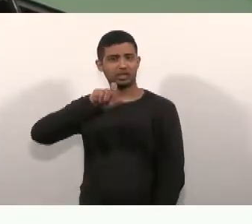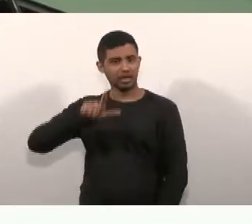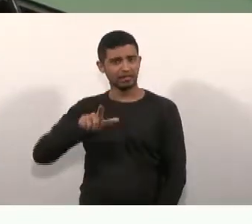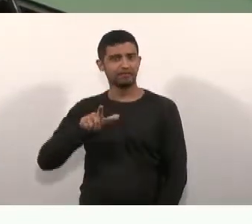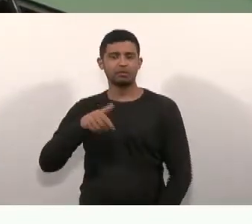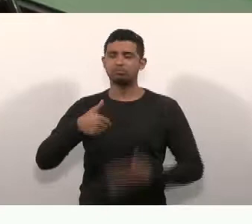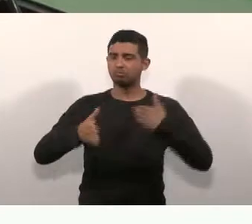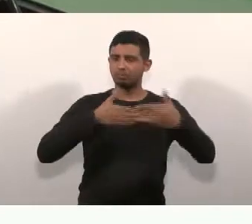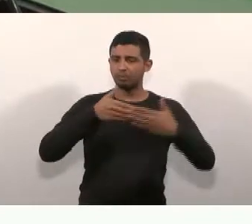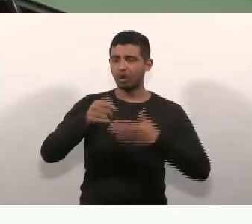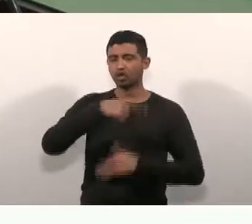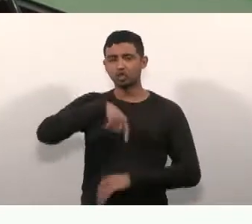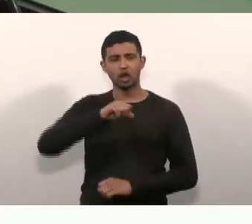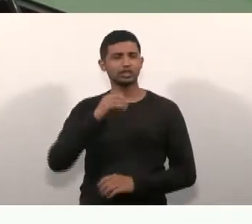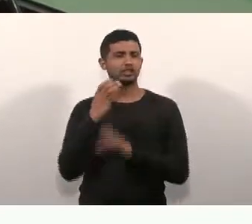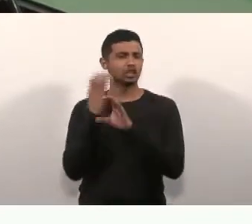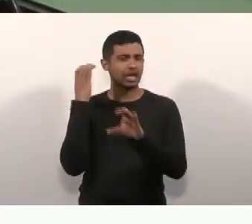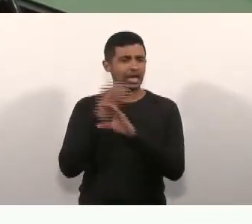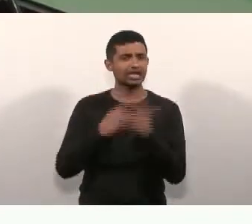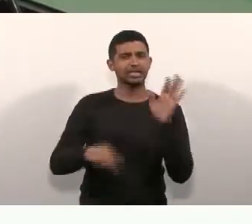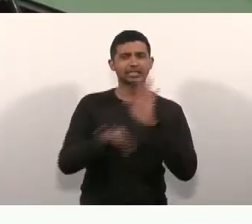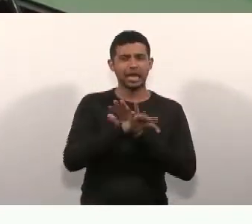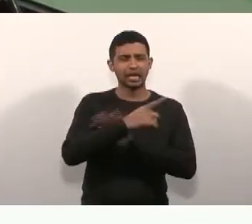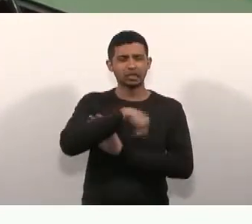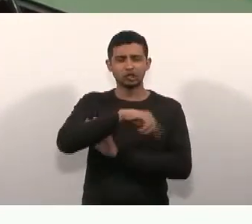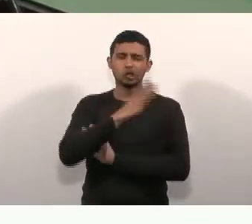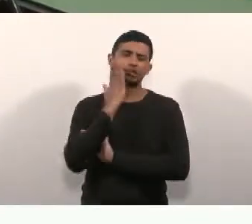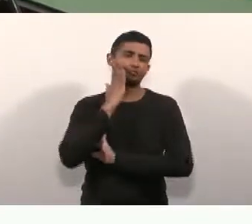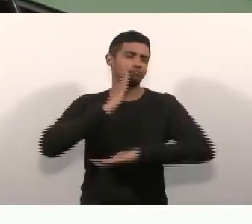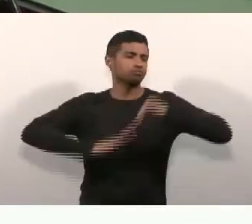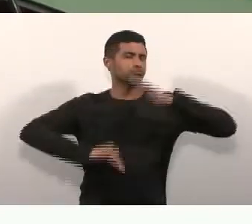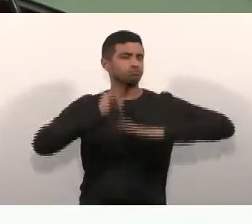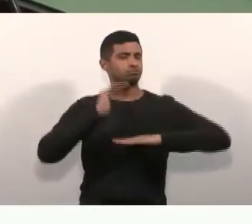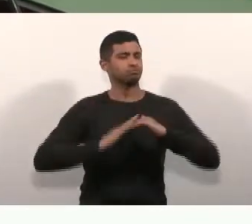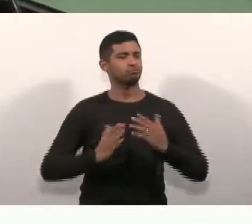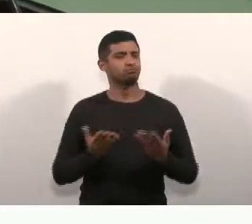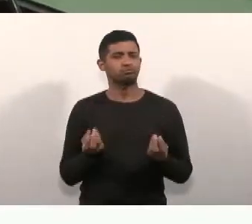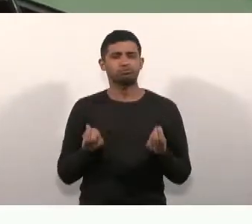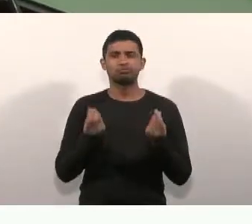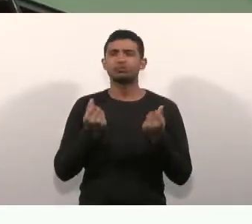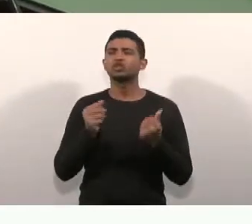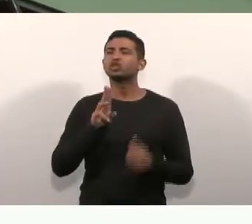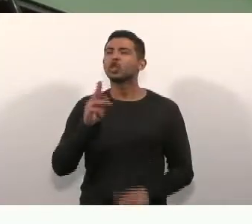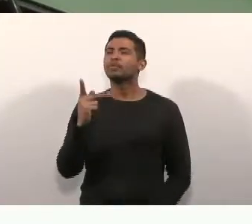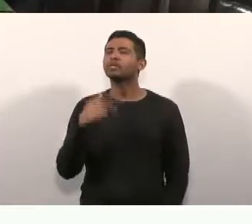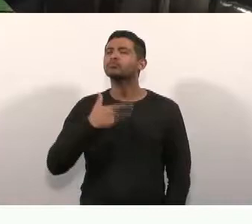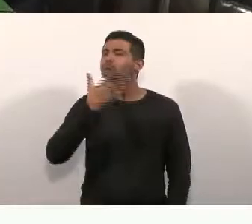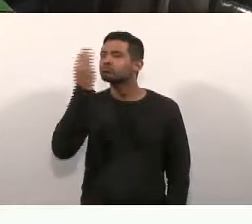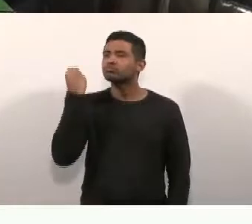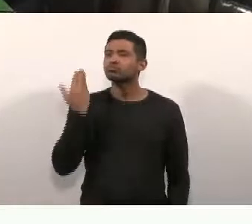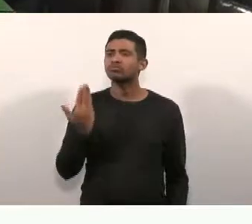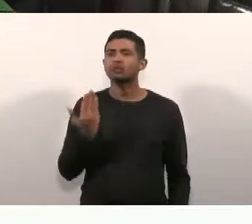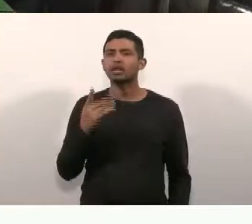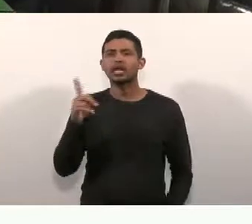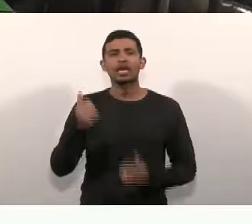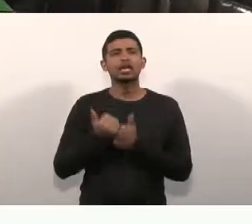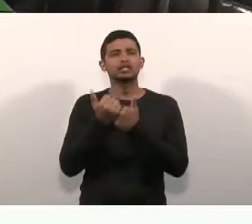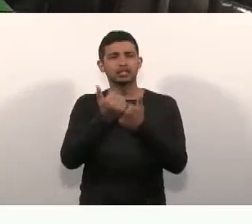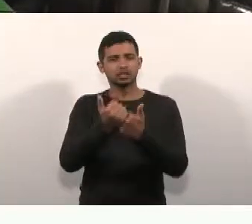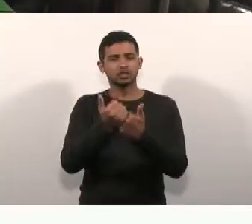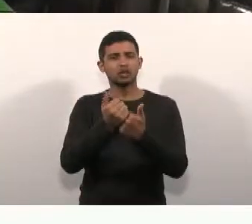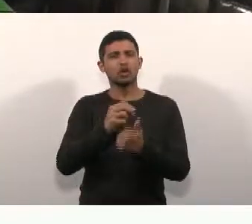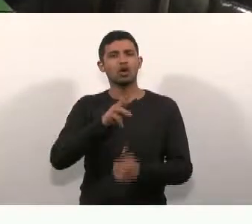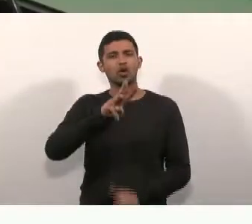nossa engenharia, dos nossos técnicos, da nossa expertise. Então, assim, de fato, me fugiu o seu nome? O assessor Washington me lembrou